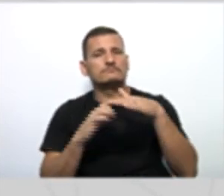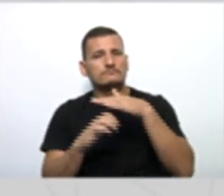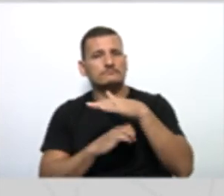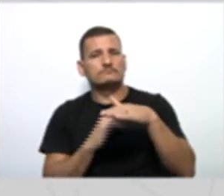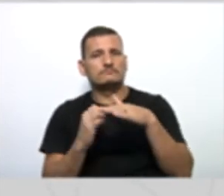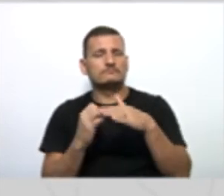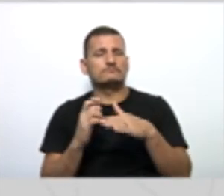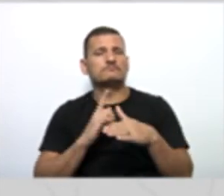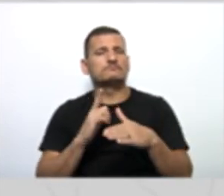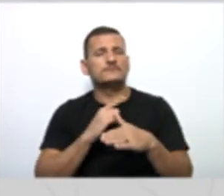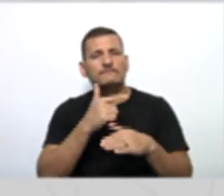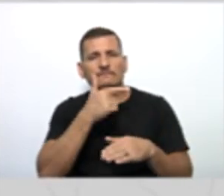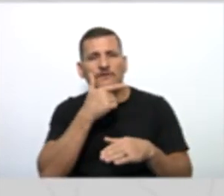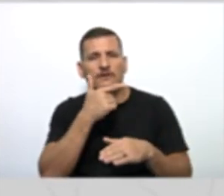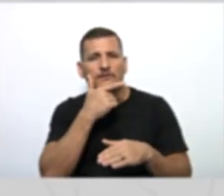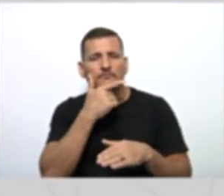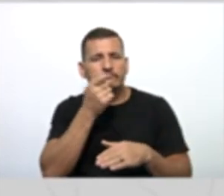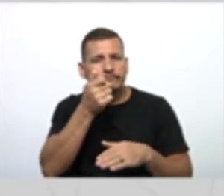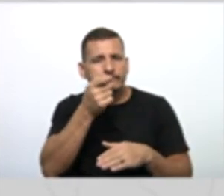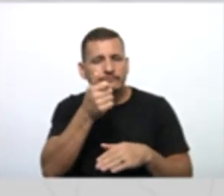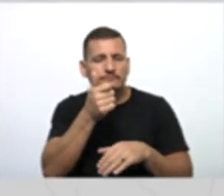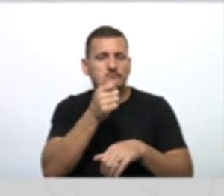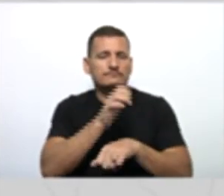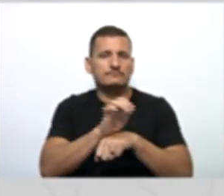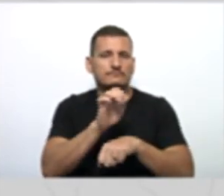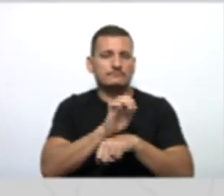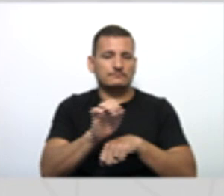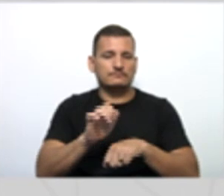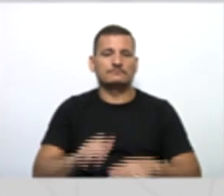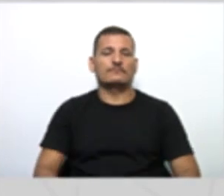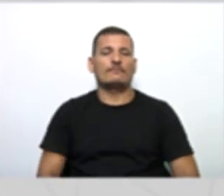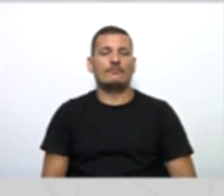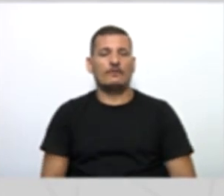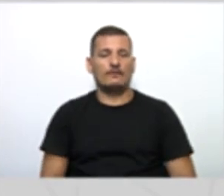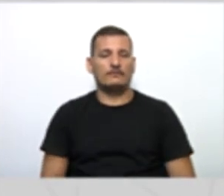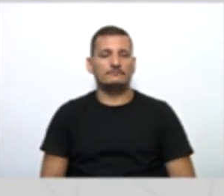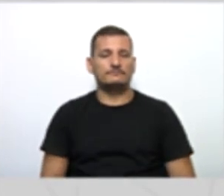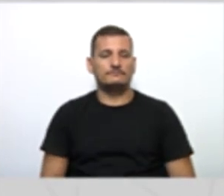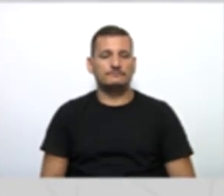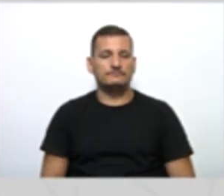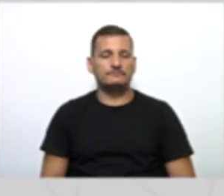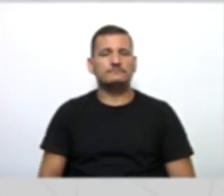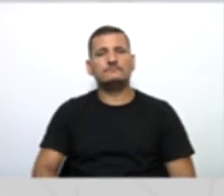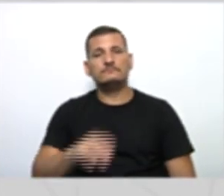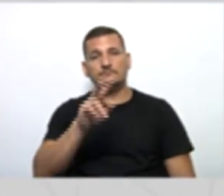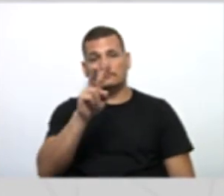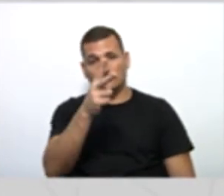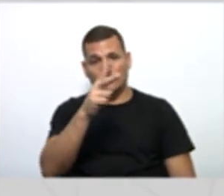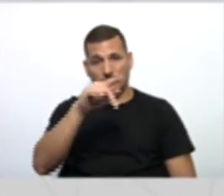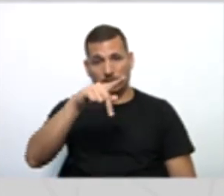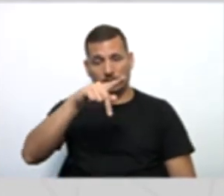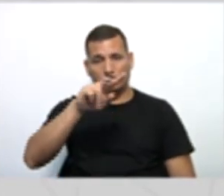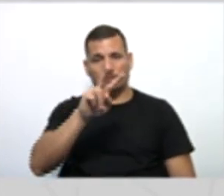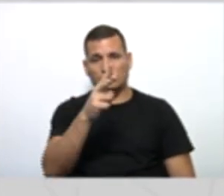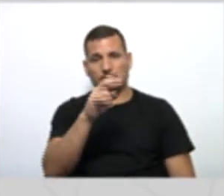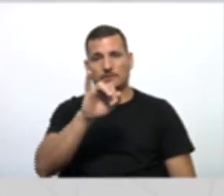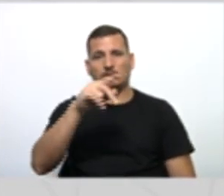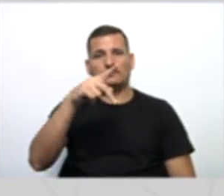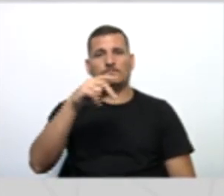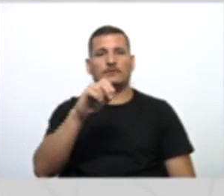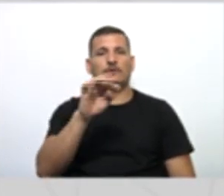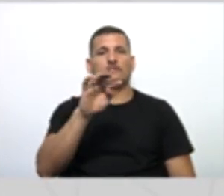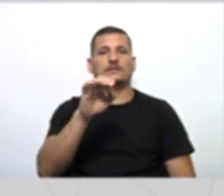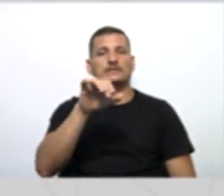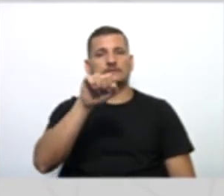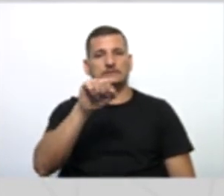poucas vagas de estágio? Então, percebam que é na forma de uma pergunta. Quais seriam as nossas hipóteses? As nossas hipóteses